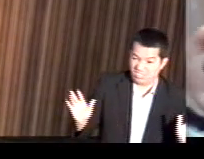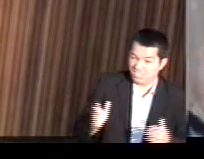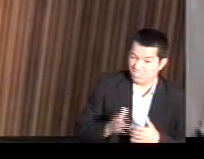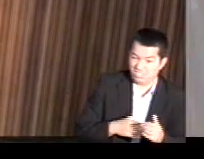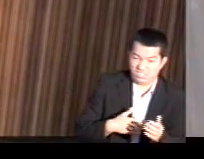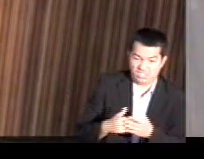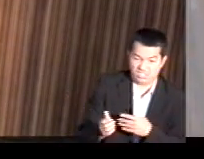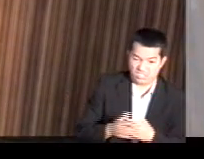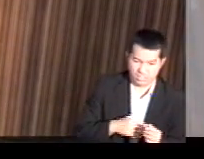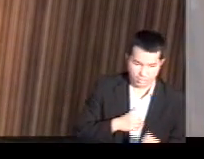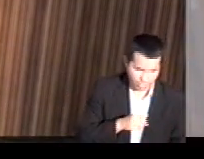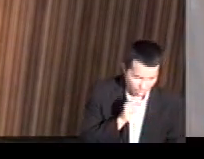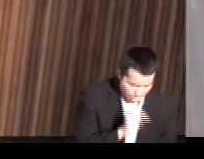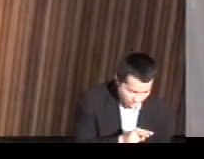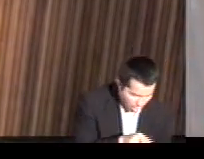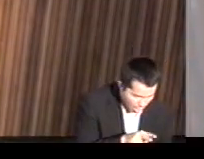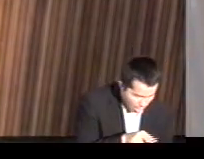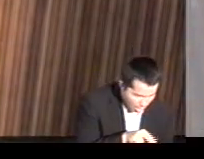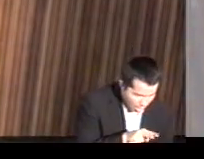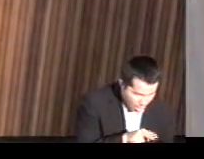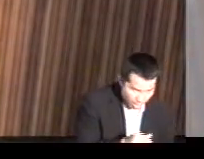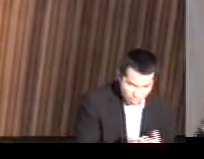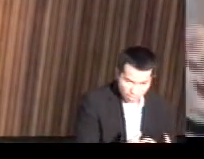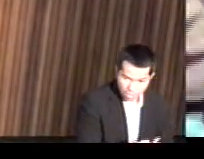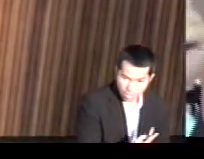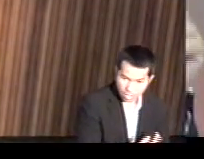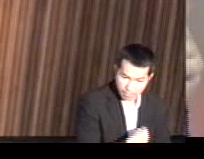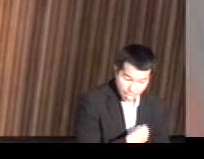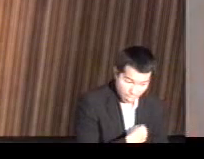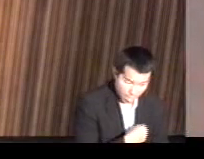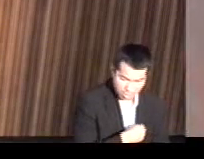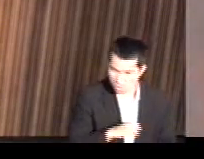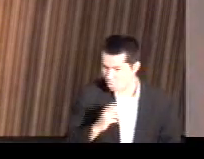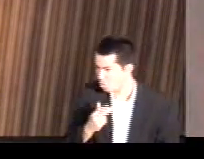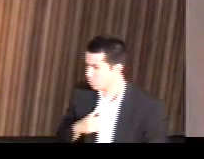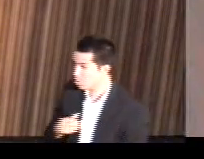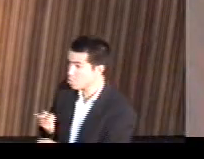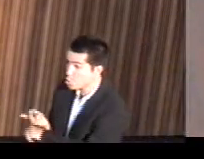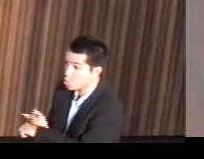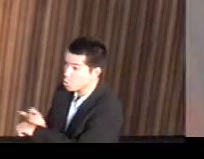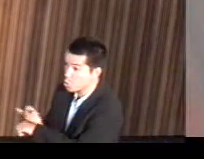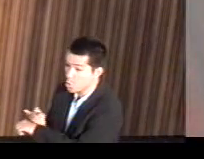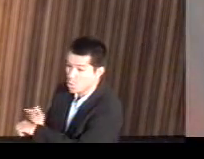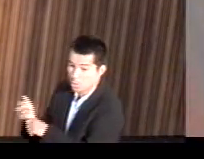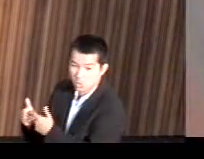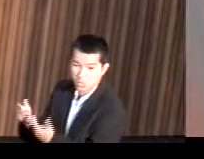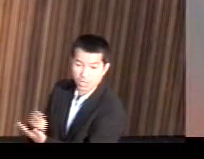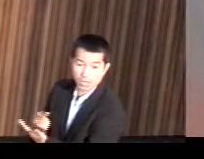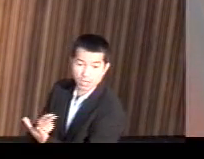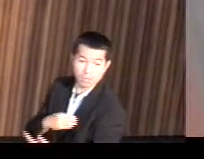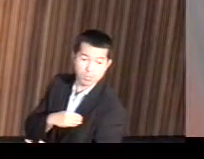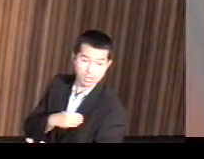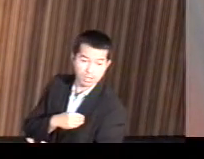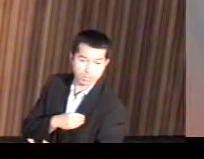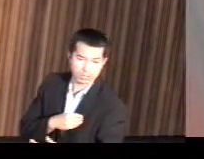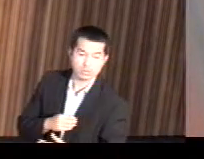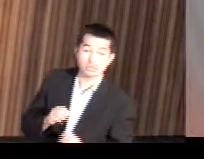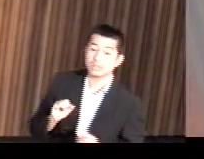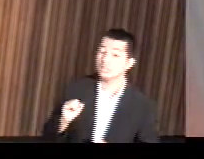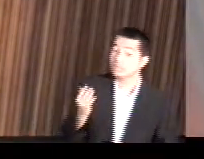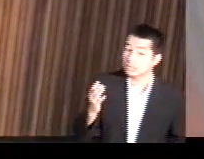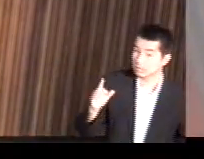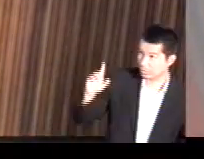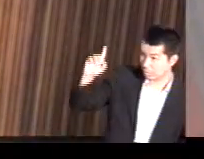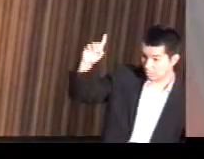seu poder, disciplinando para que a gente entenda que Ele é o Deus da